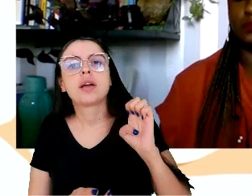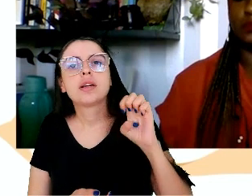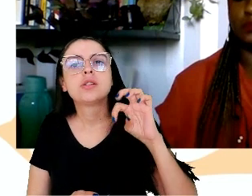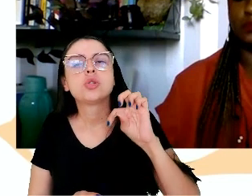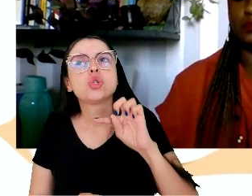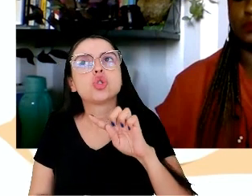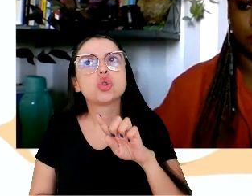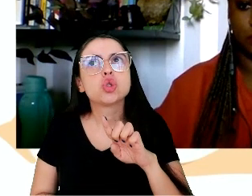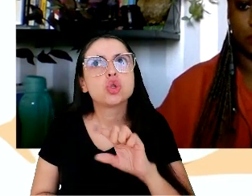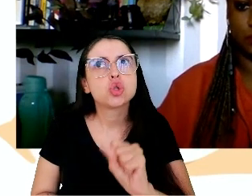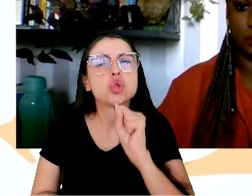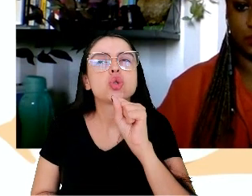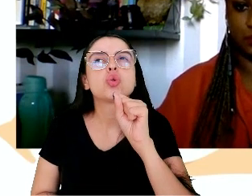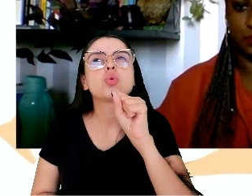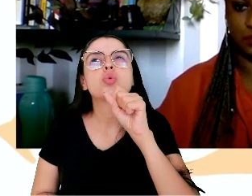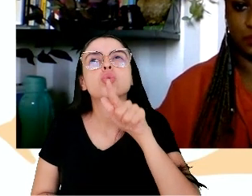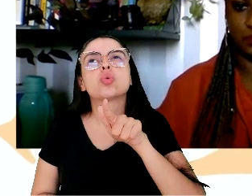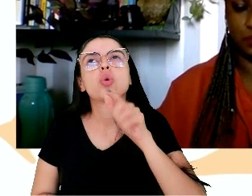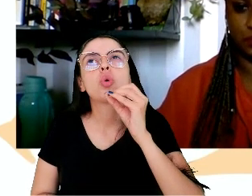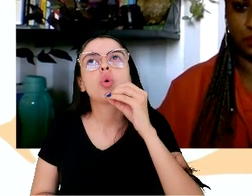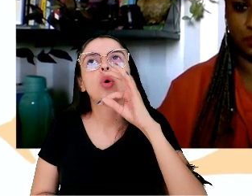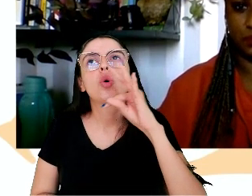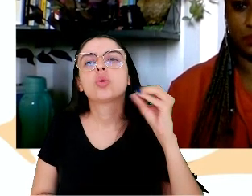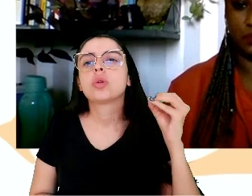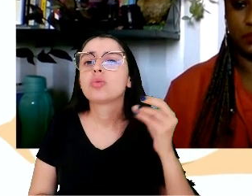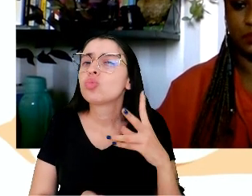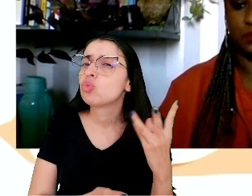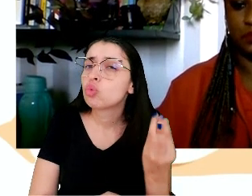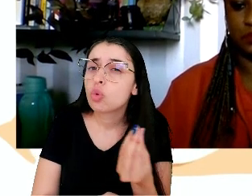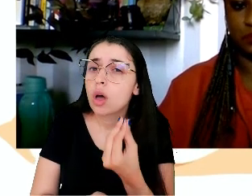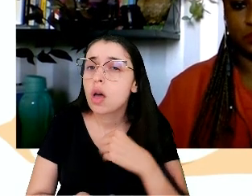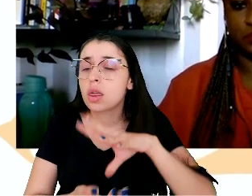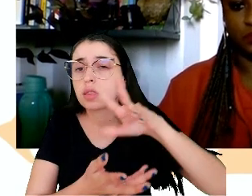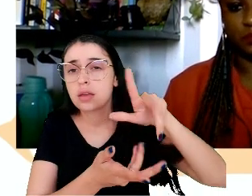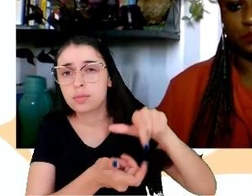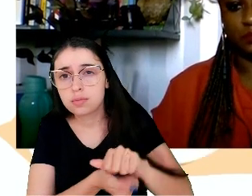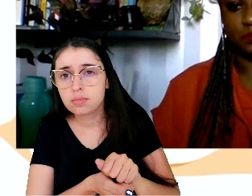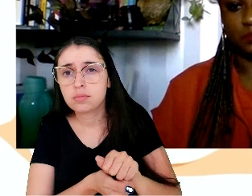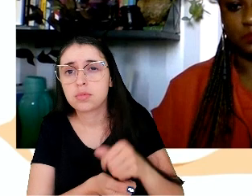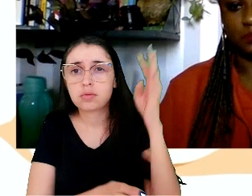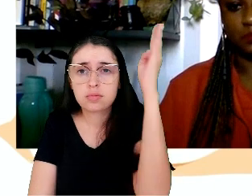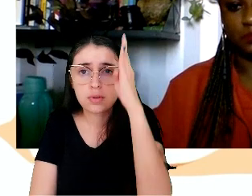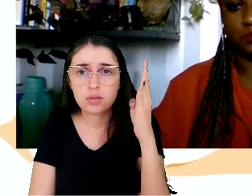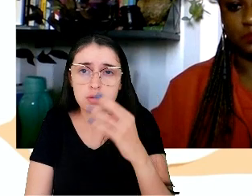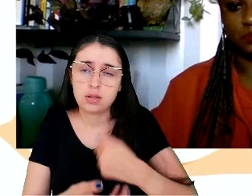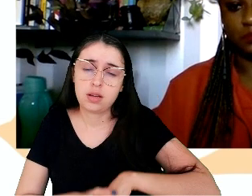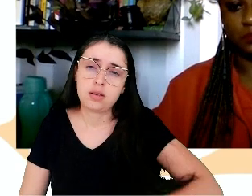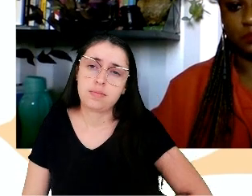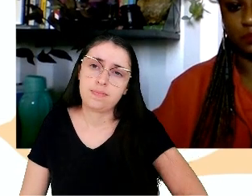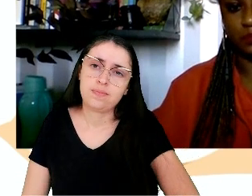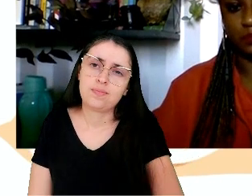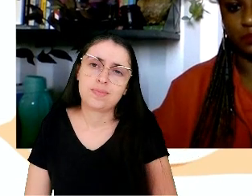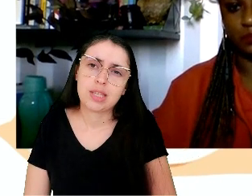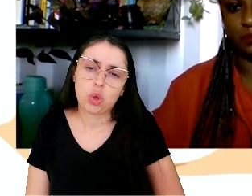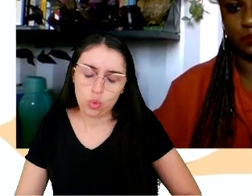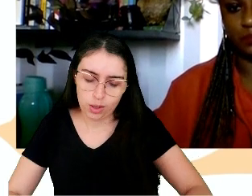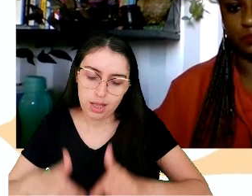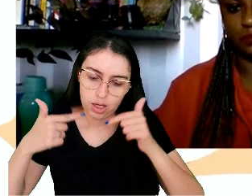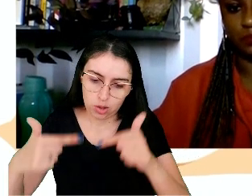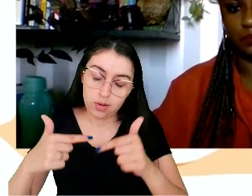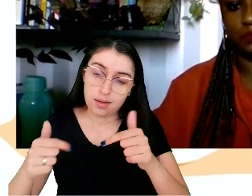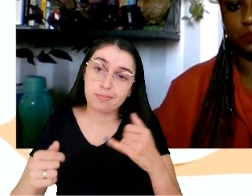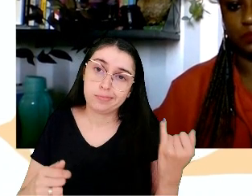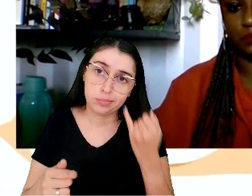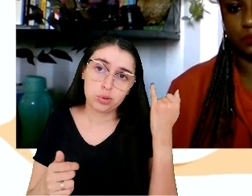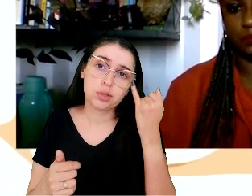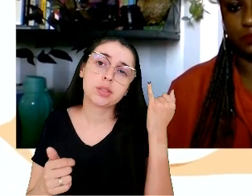população brasileira. Isso deve ser uma luta de todos nós, são realmente absolutamente